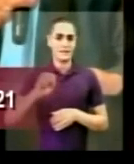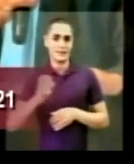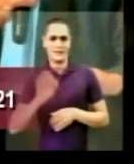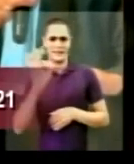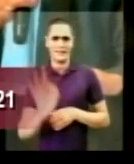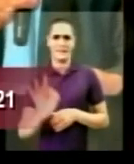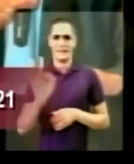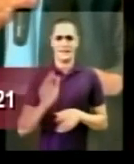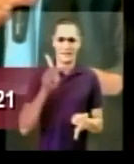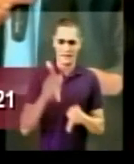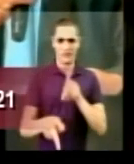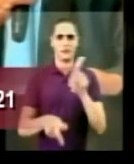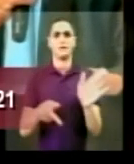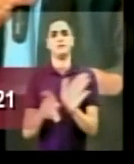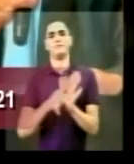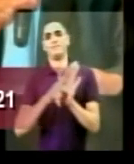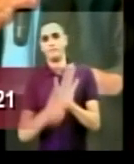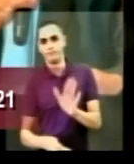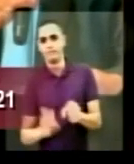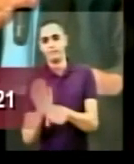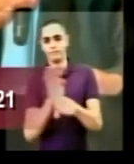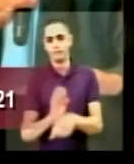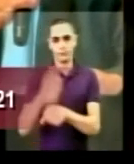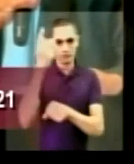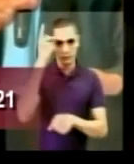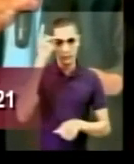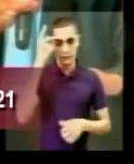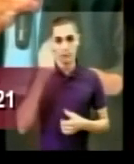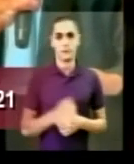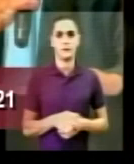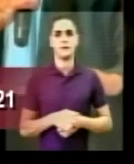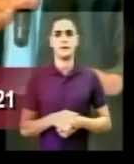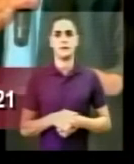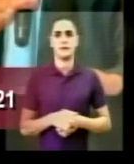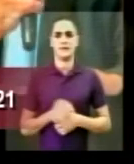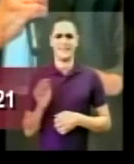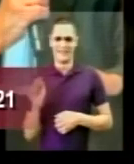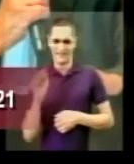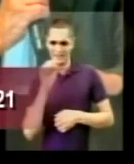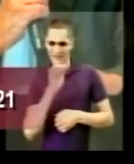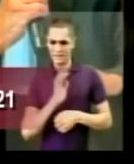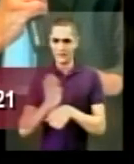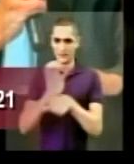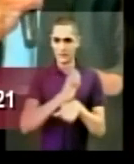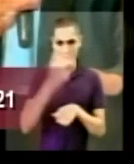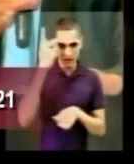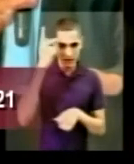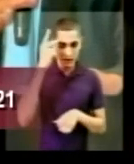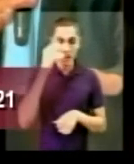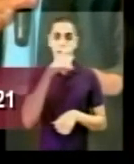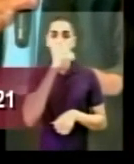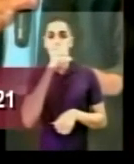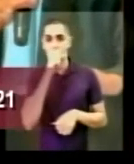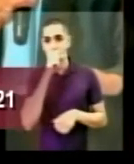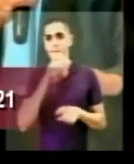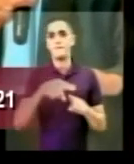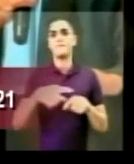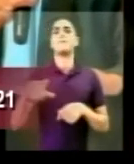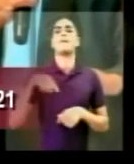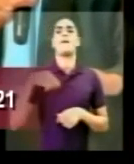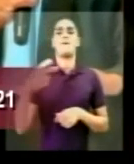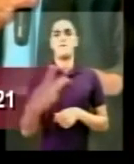78% da população do estado no laranja e 22%